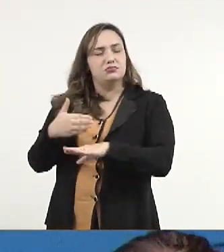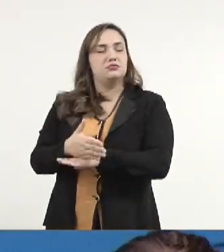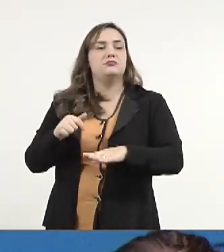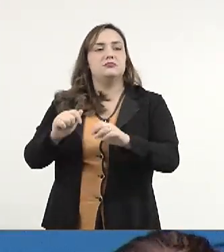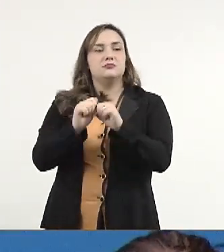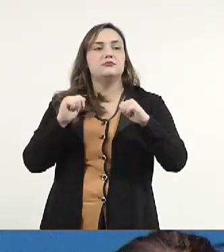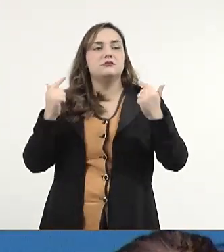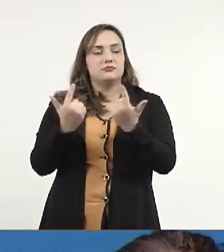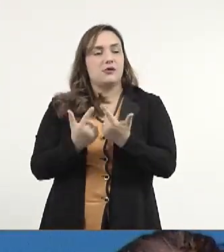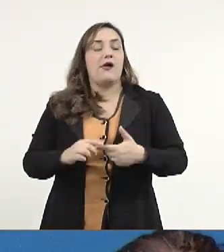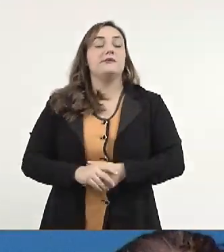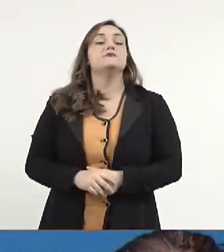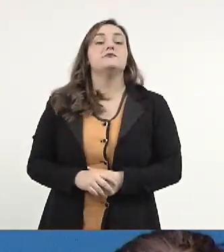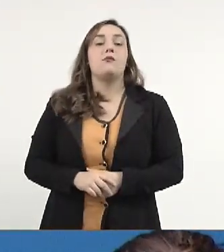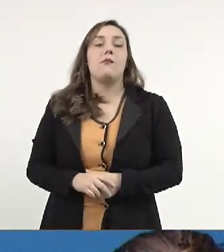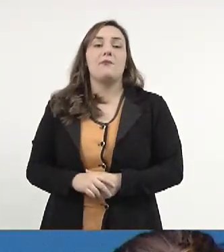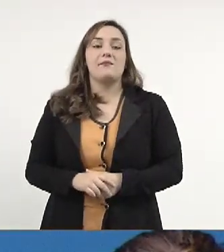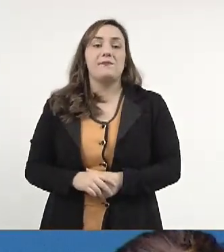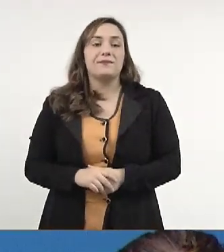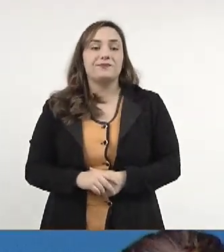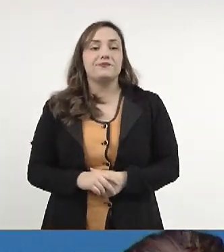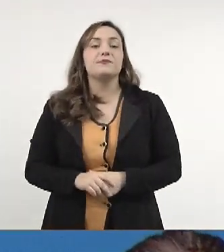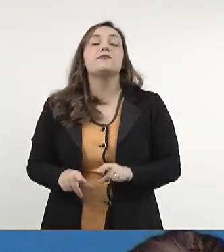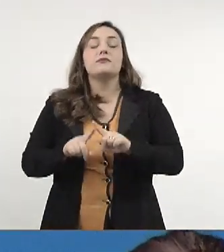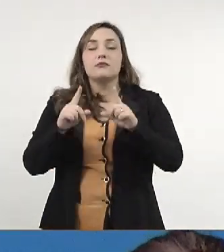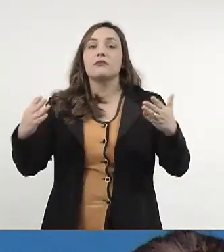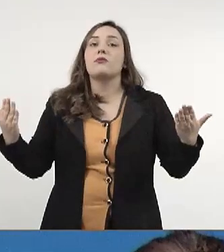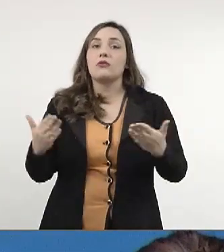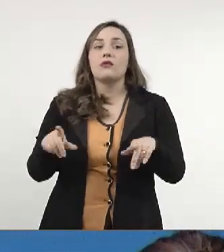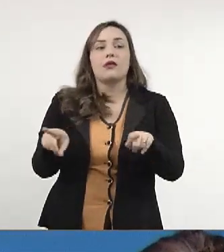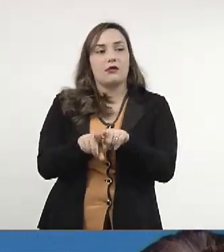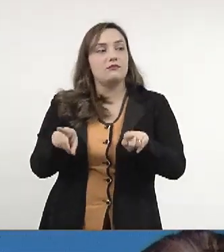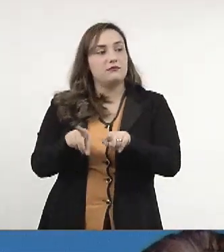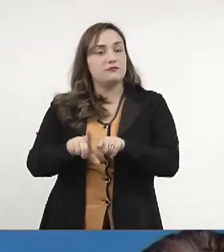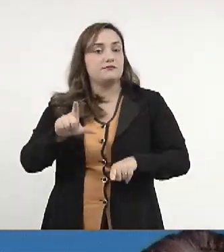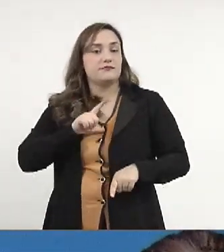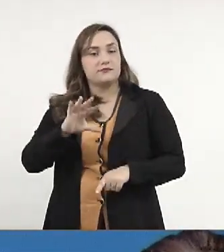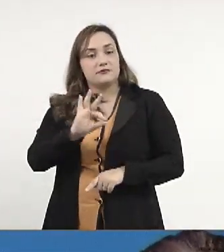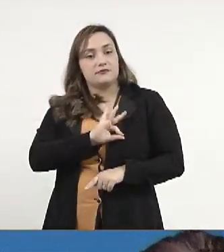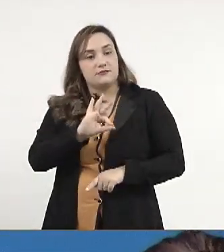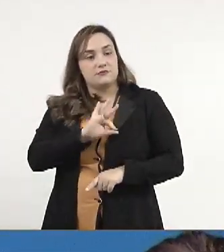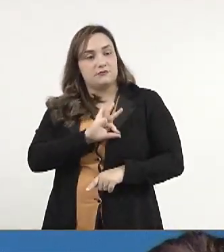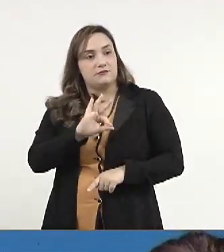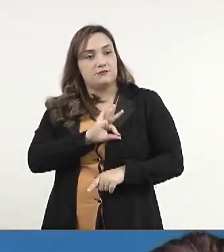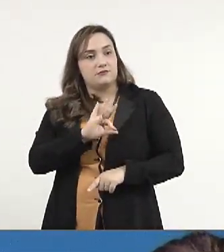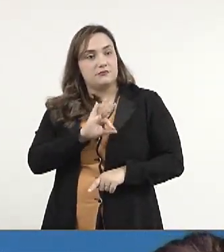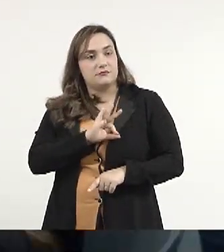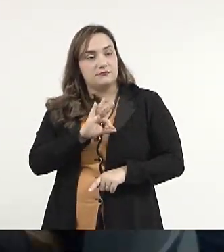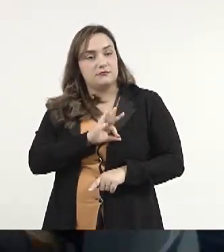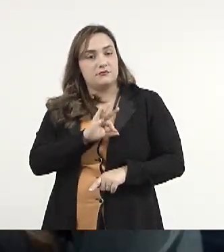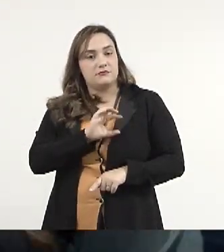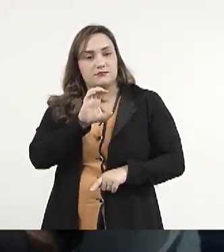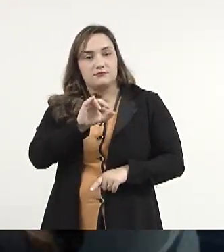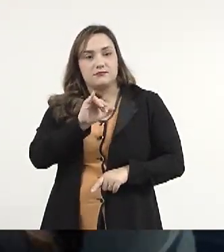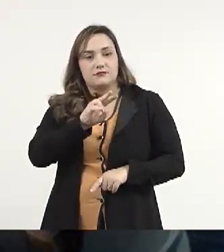Legislativa fazer essa luta. Mas hoje estamos recebendo aqui os policiais civis,